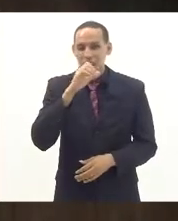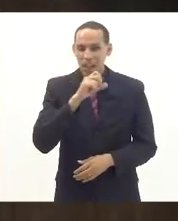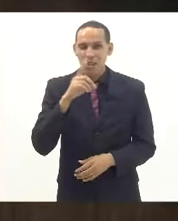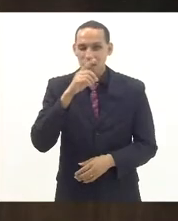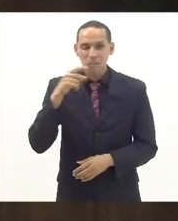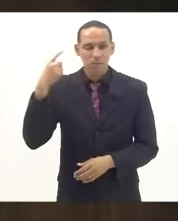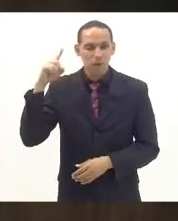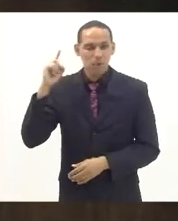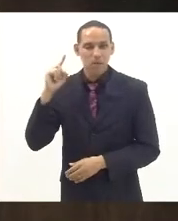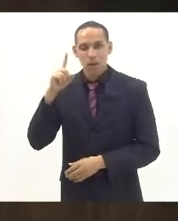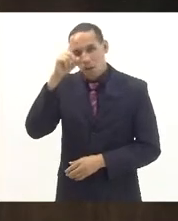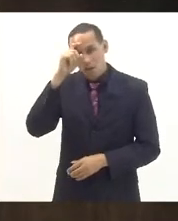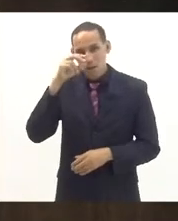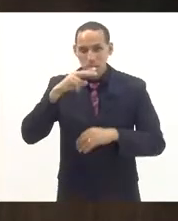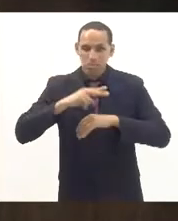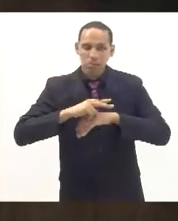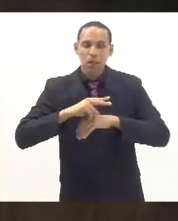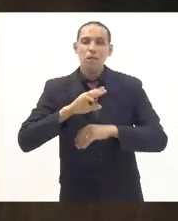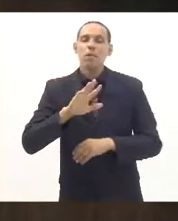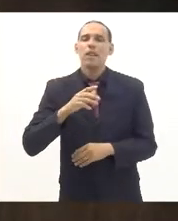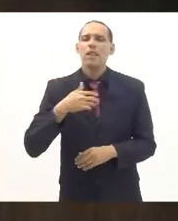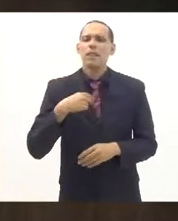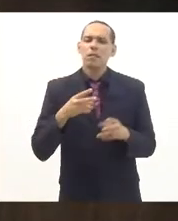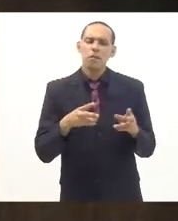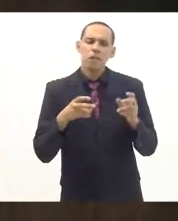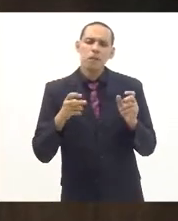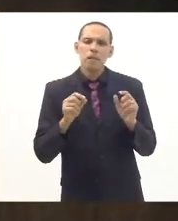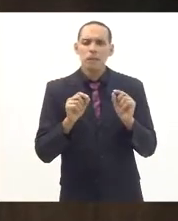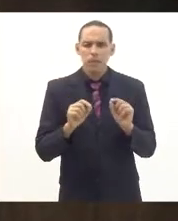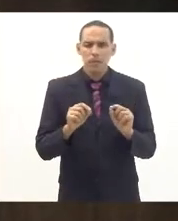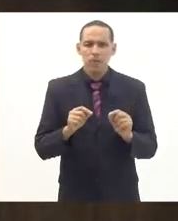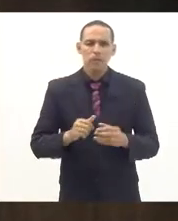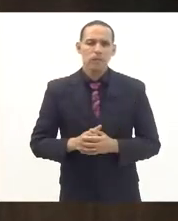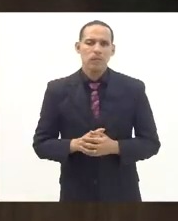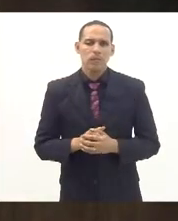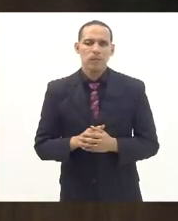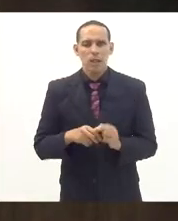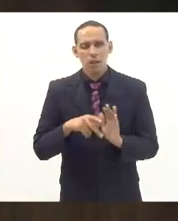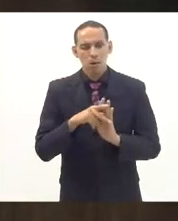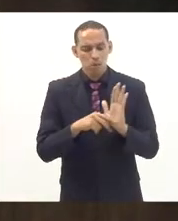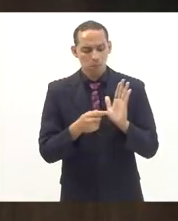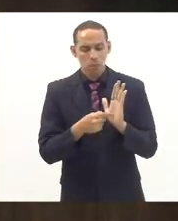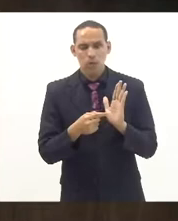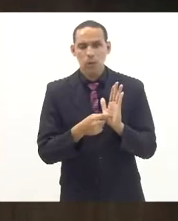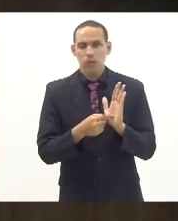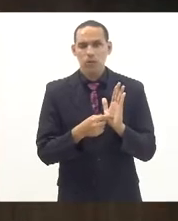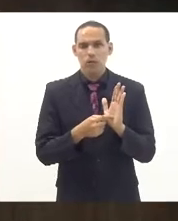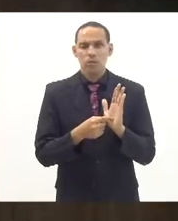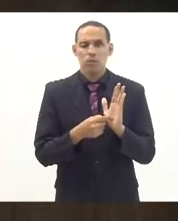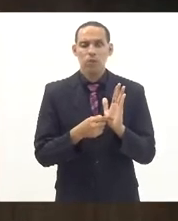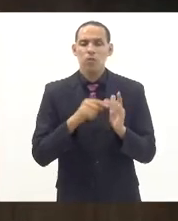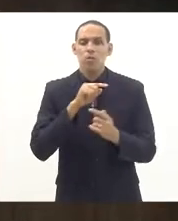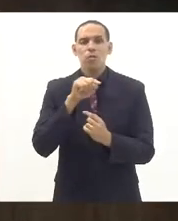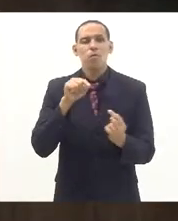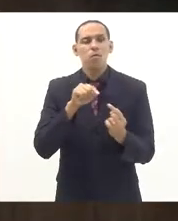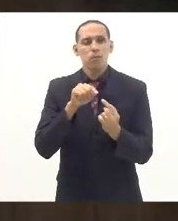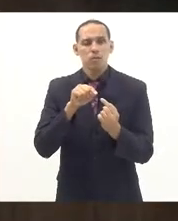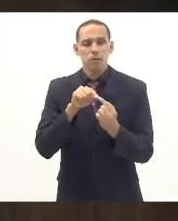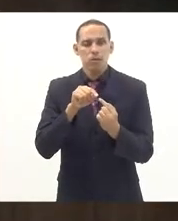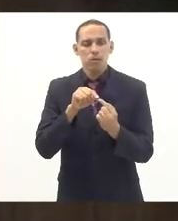semana teve hospitalizada Mas o que eu reconheço é um projeto que tem como finalidade